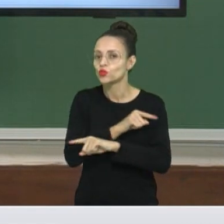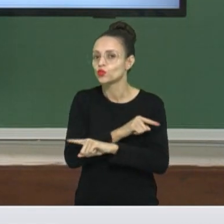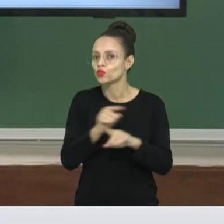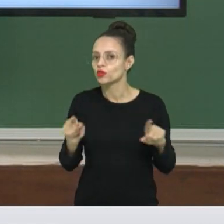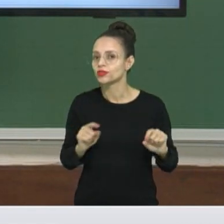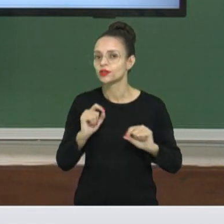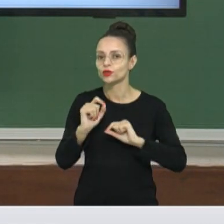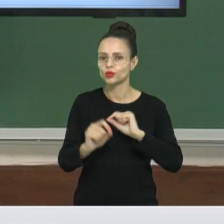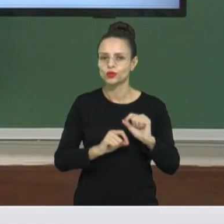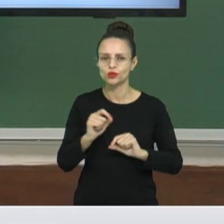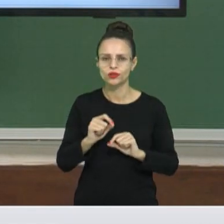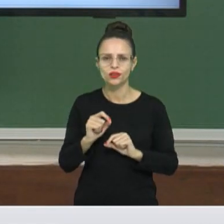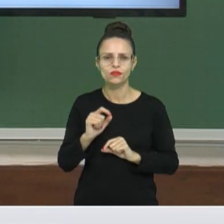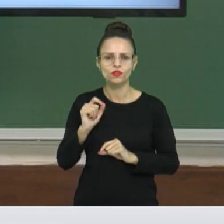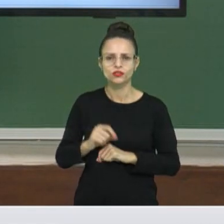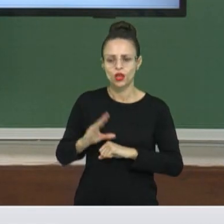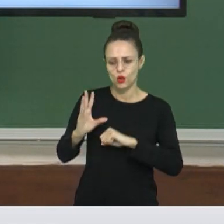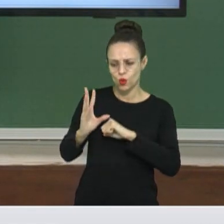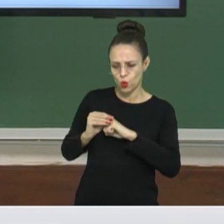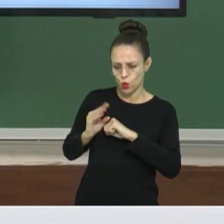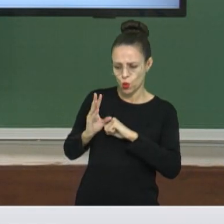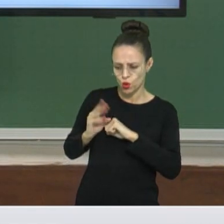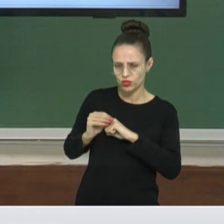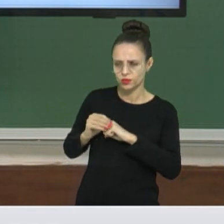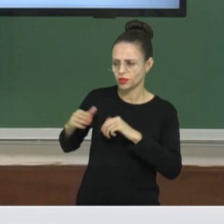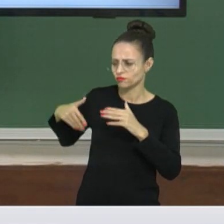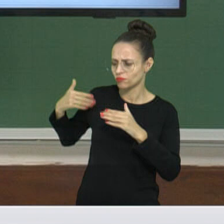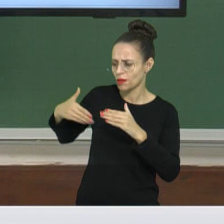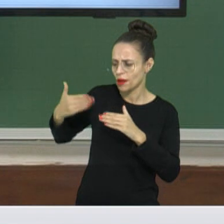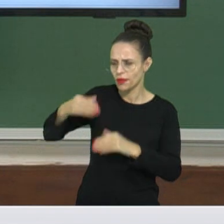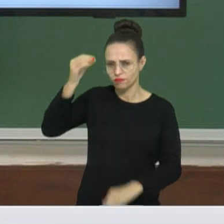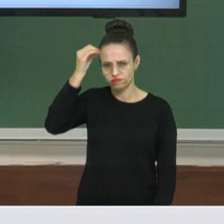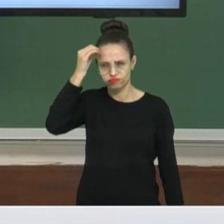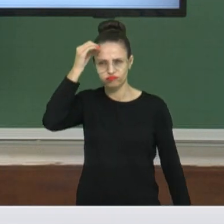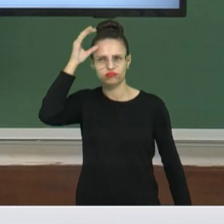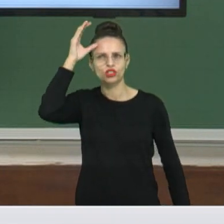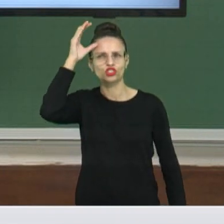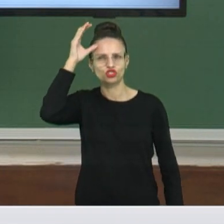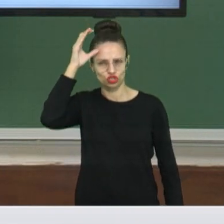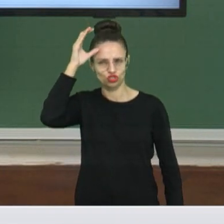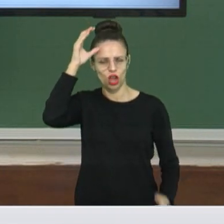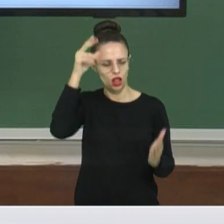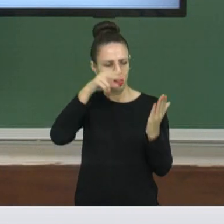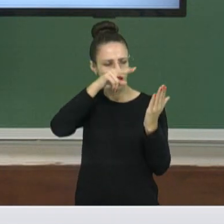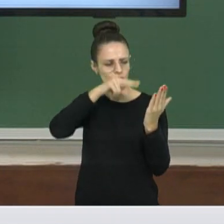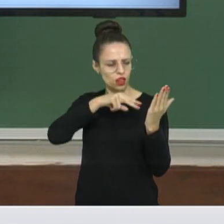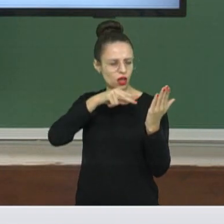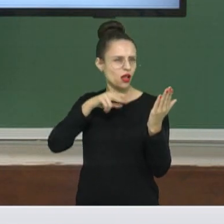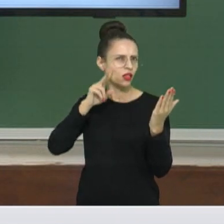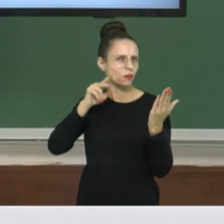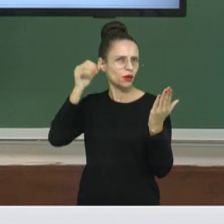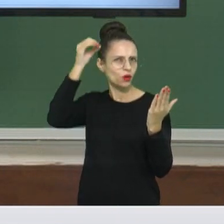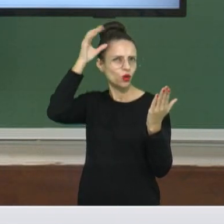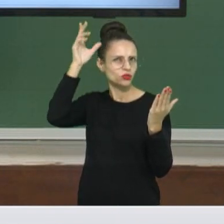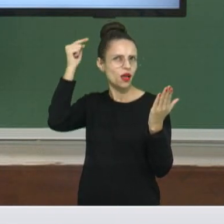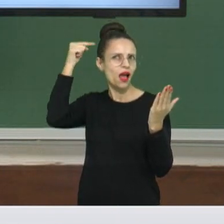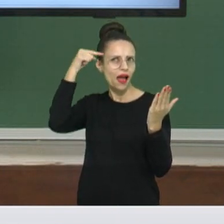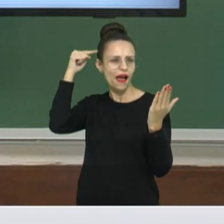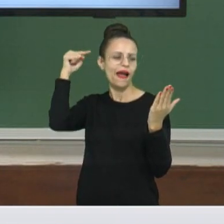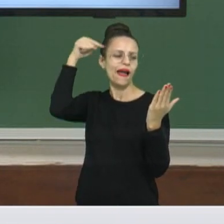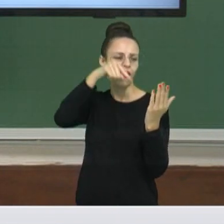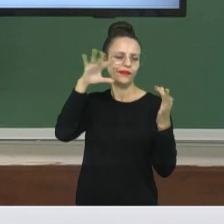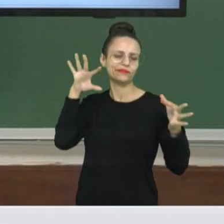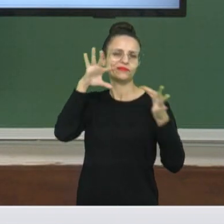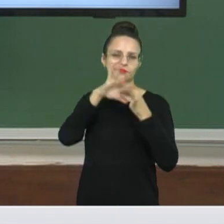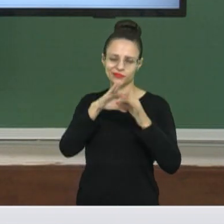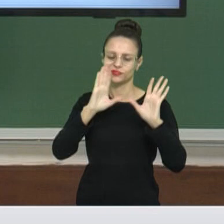você lance mão de um conhecimento que você teve anteriormente. Tá? Então, você teve um conhecimento anterior, agregou